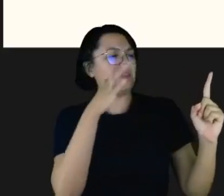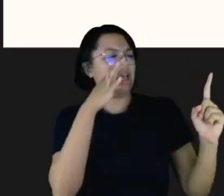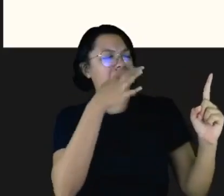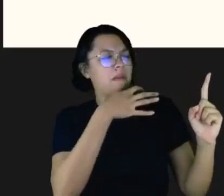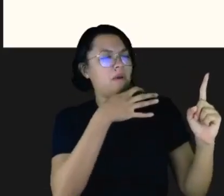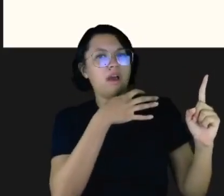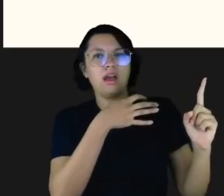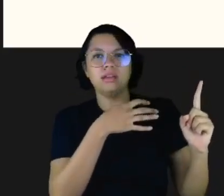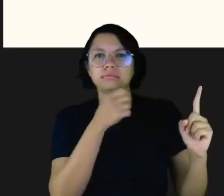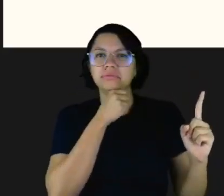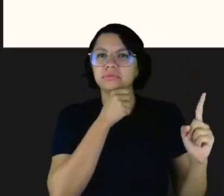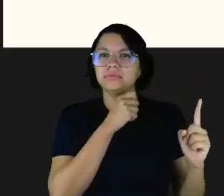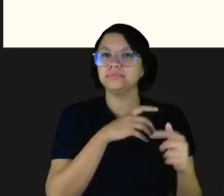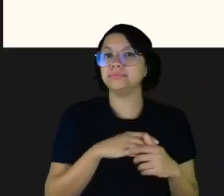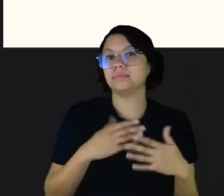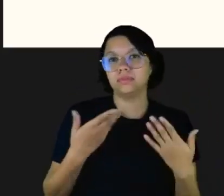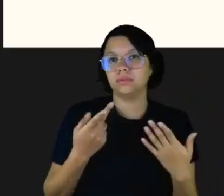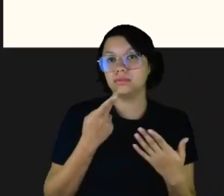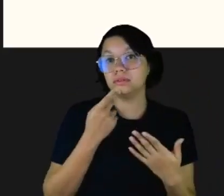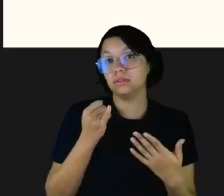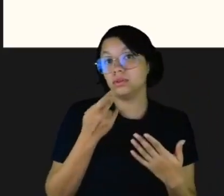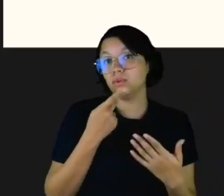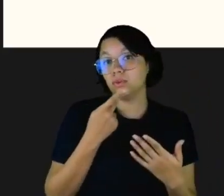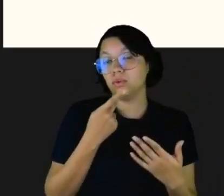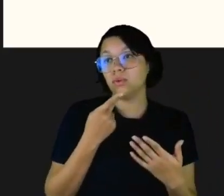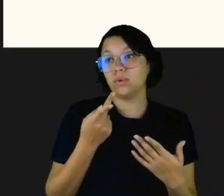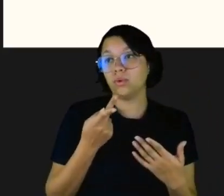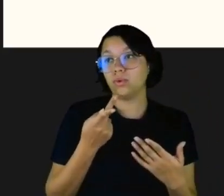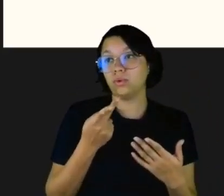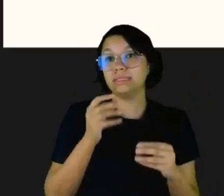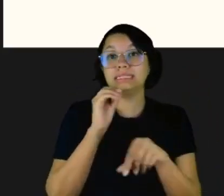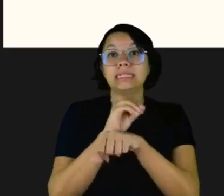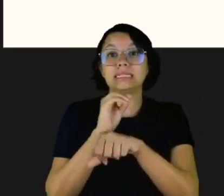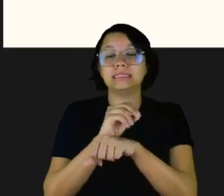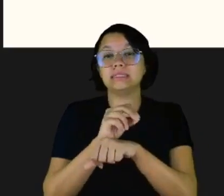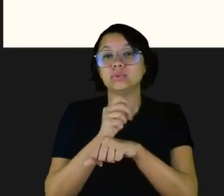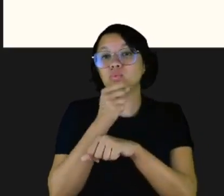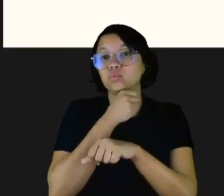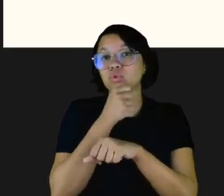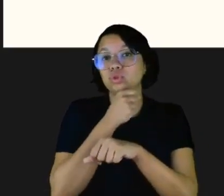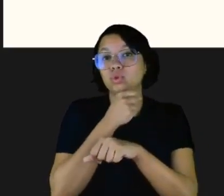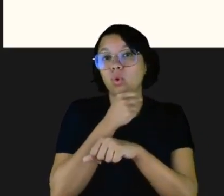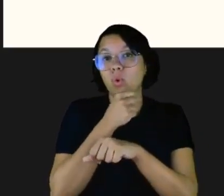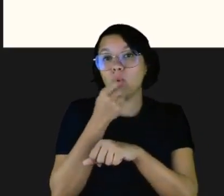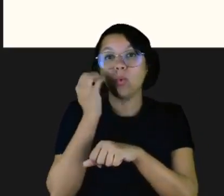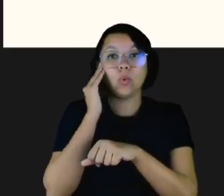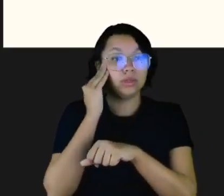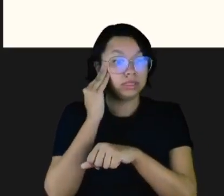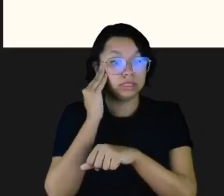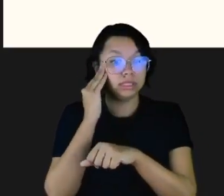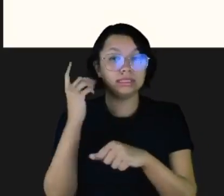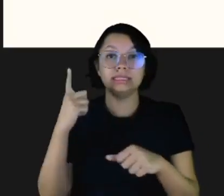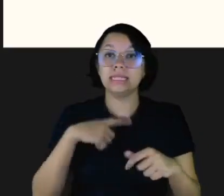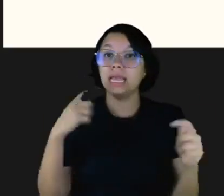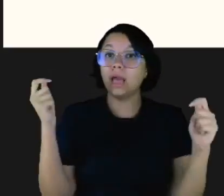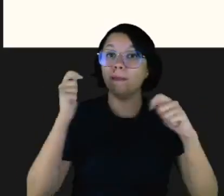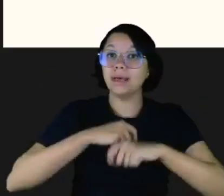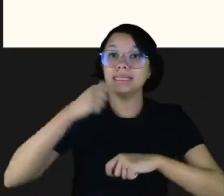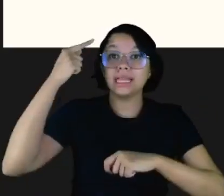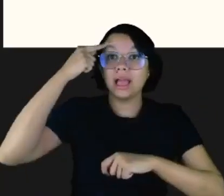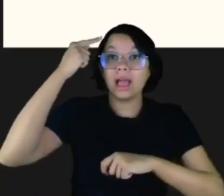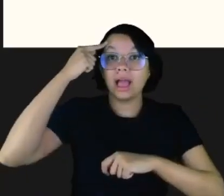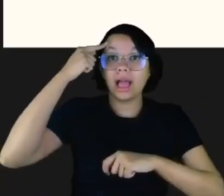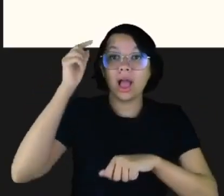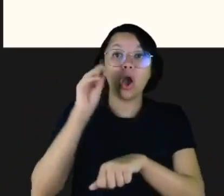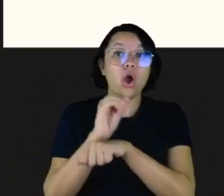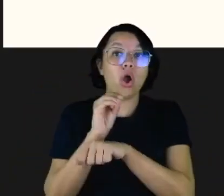eu estou lidando com o idoso lúcido, ele tem capacidade cognitiva preservada.